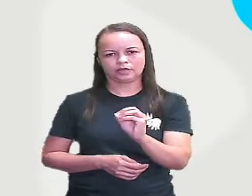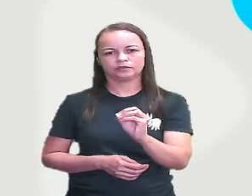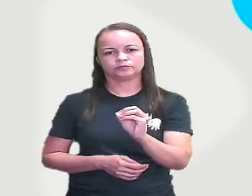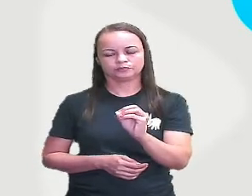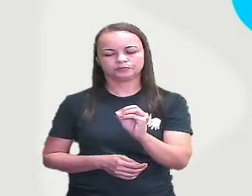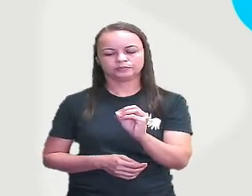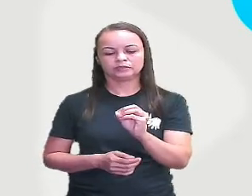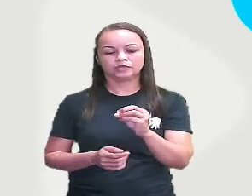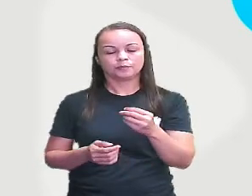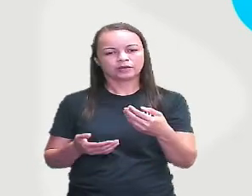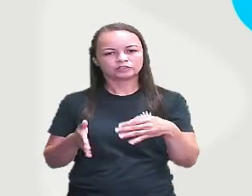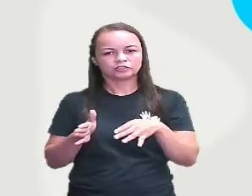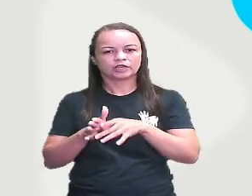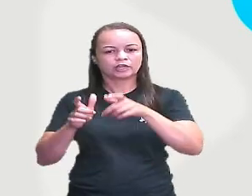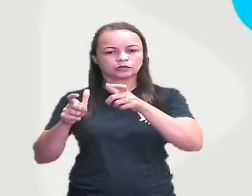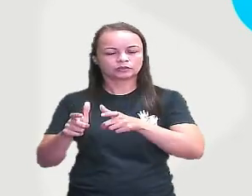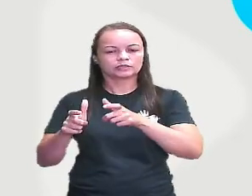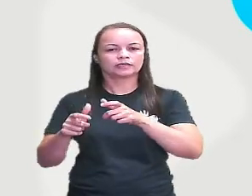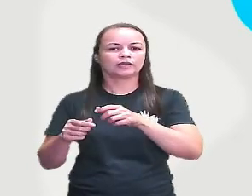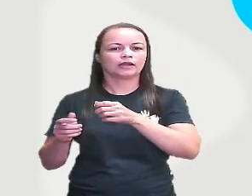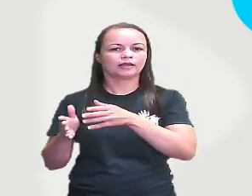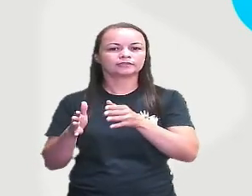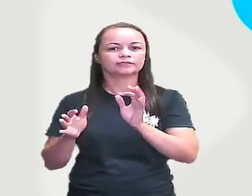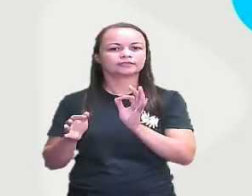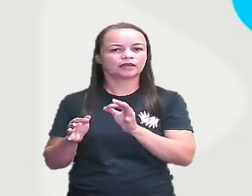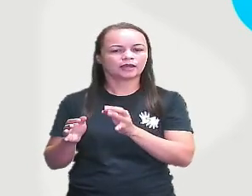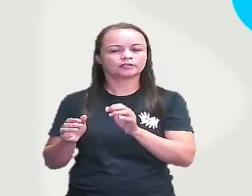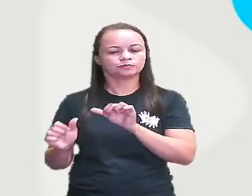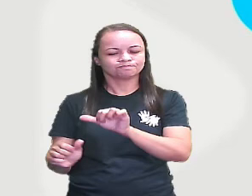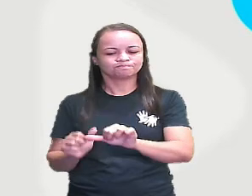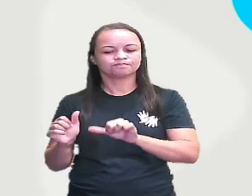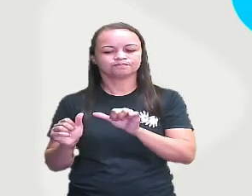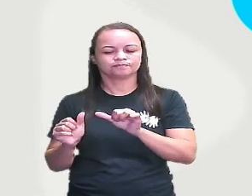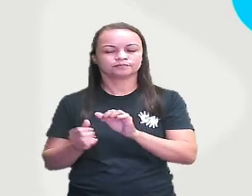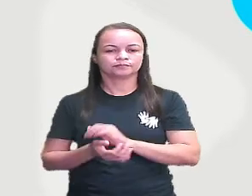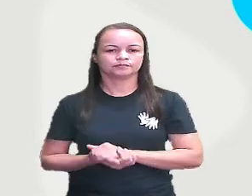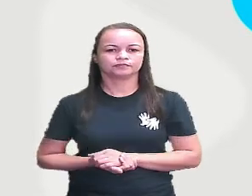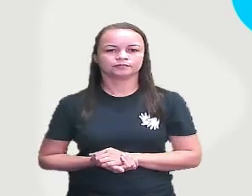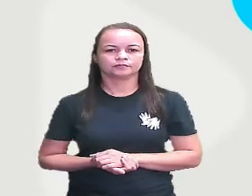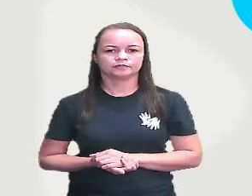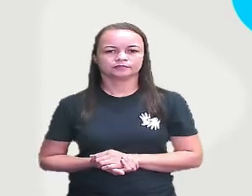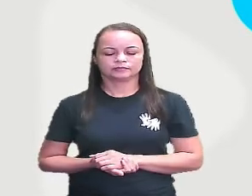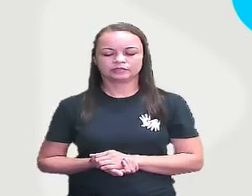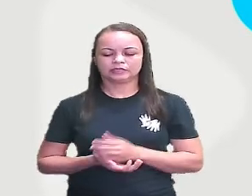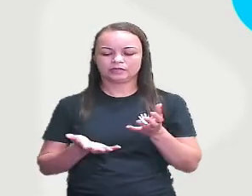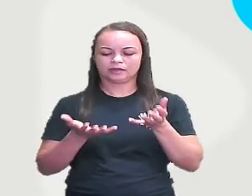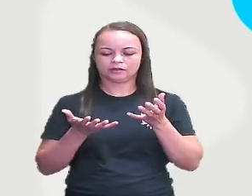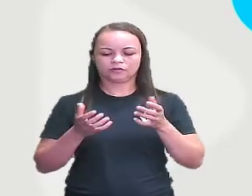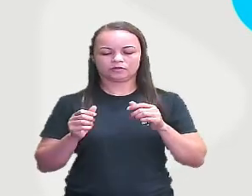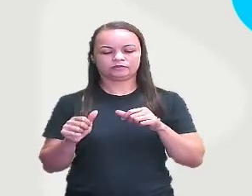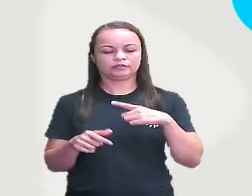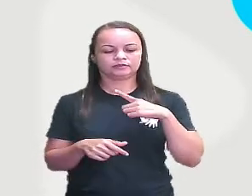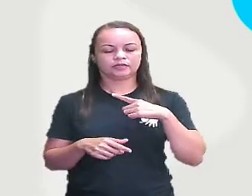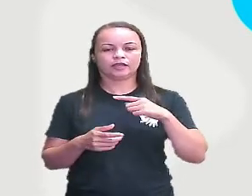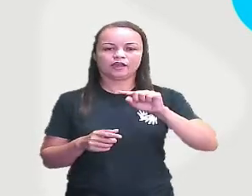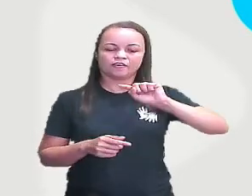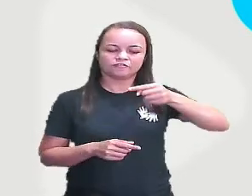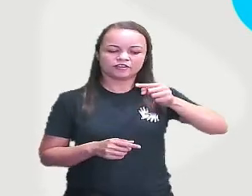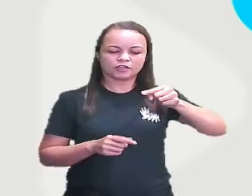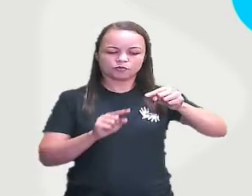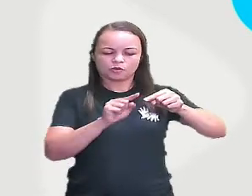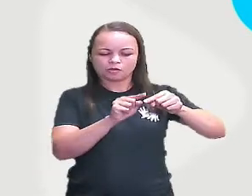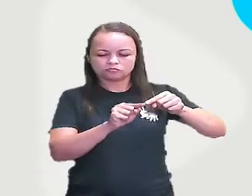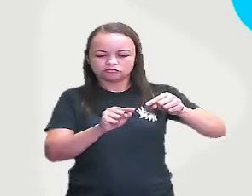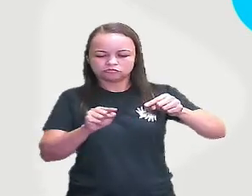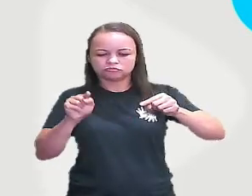milímetro para eu chegar na unidade que ele quer que eu transforme. E eu vou pegar minha vírgula e vou arrastar lá